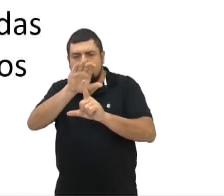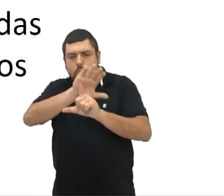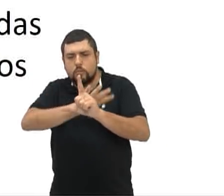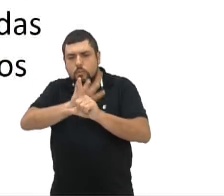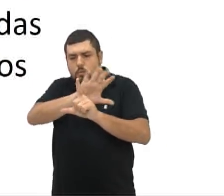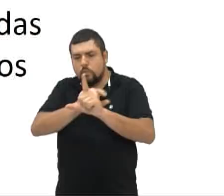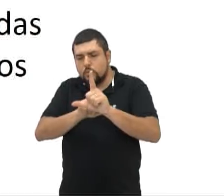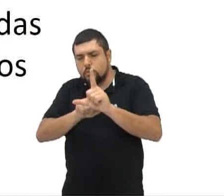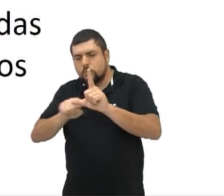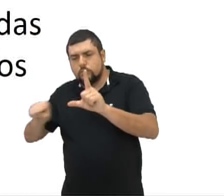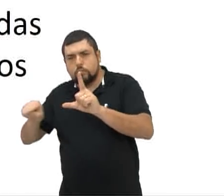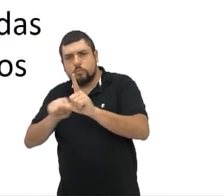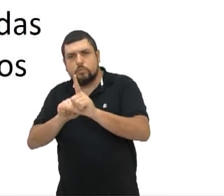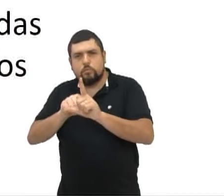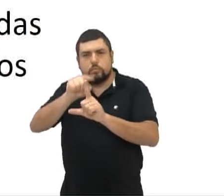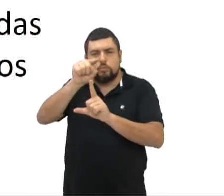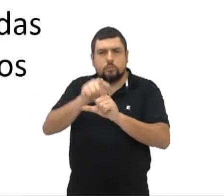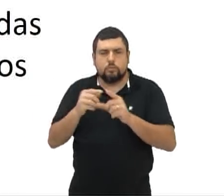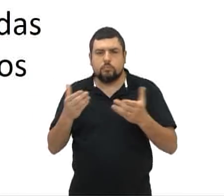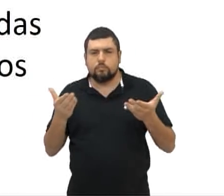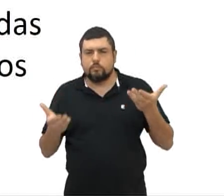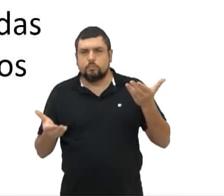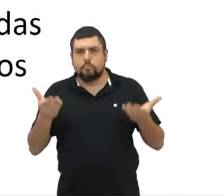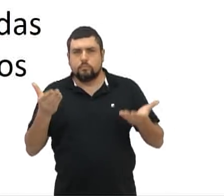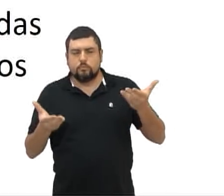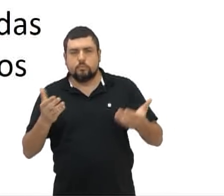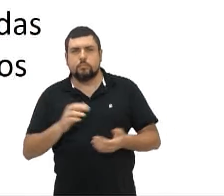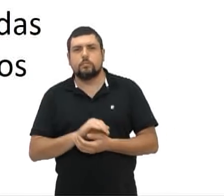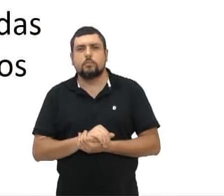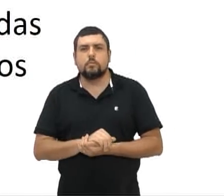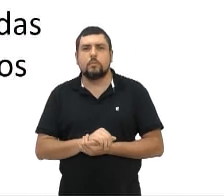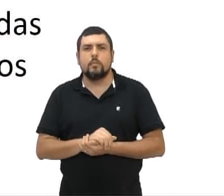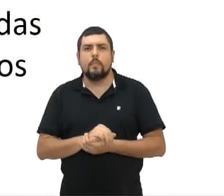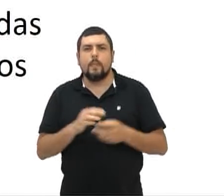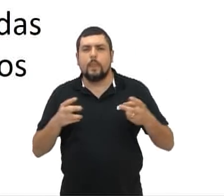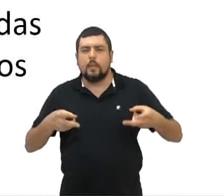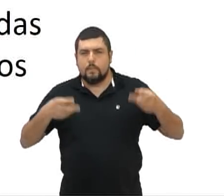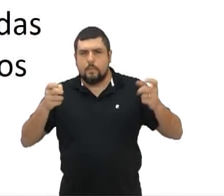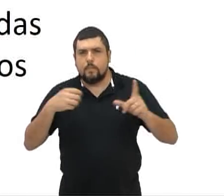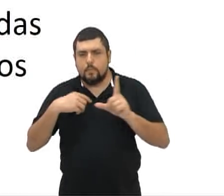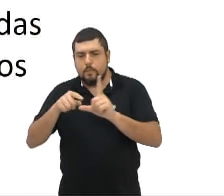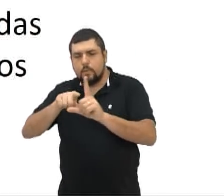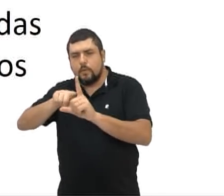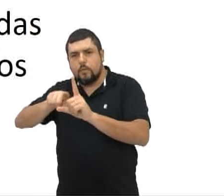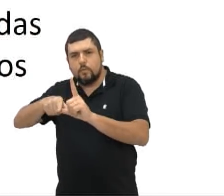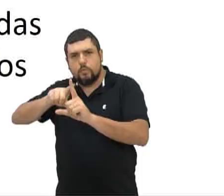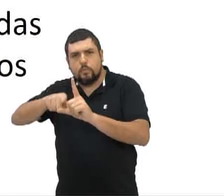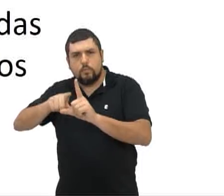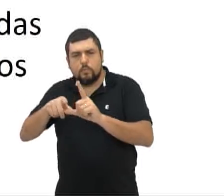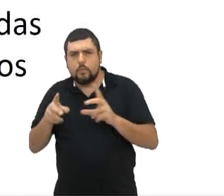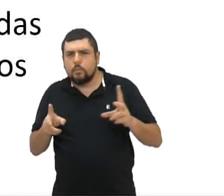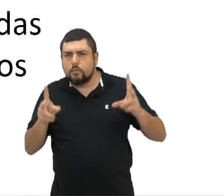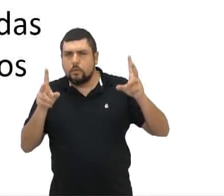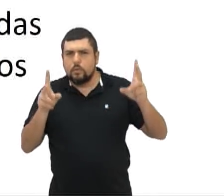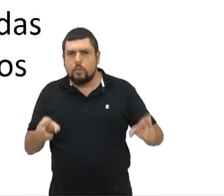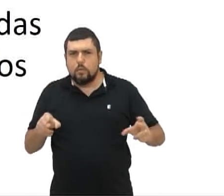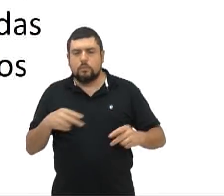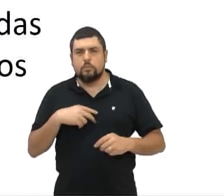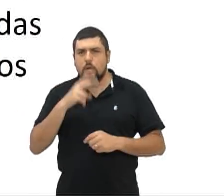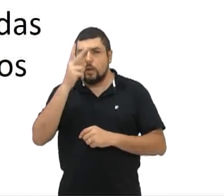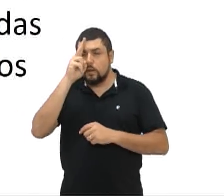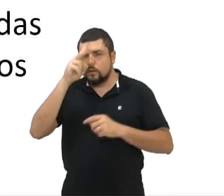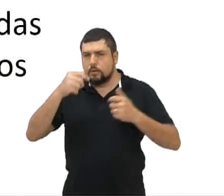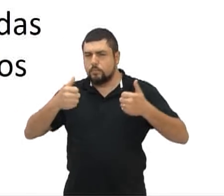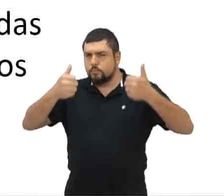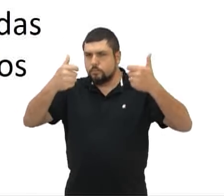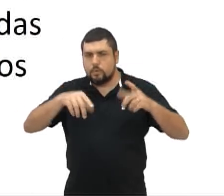proporção. Note que seus ângulos permanecem com as mesmas medidas. Lembram lá da questão do ângulo? A gente